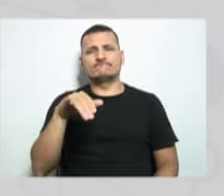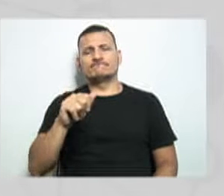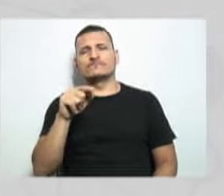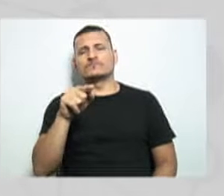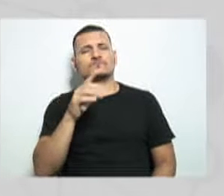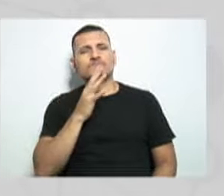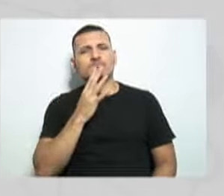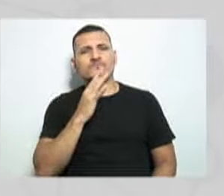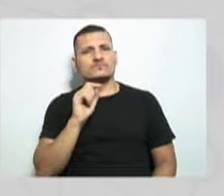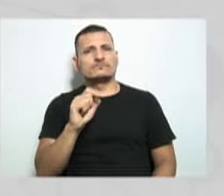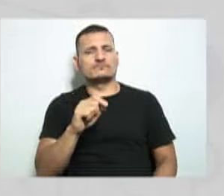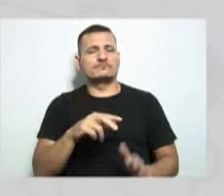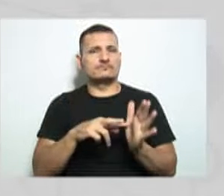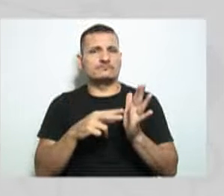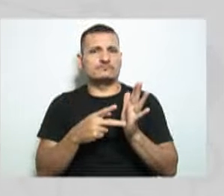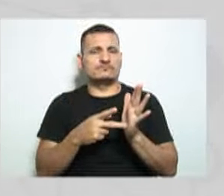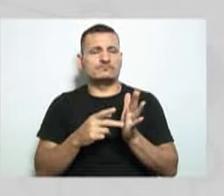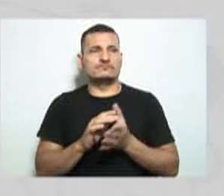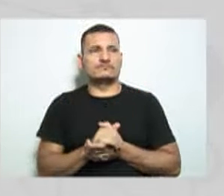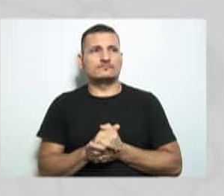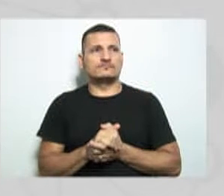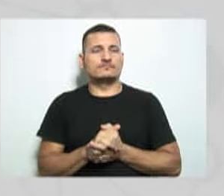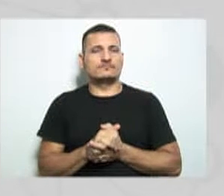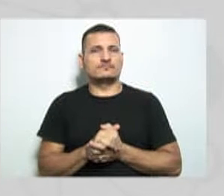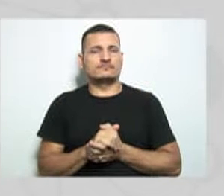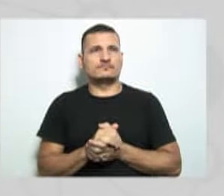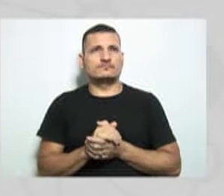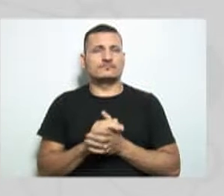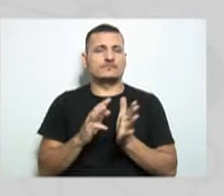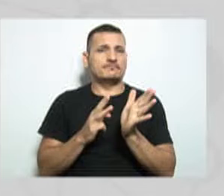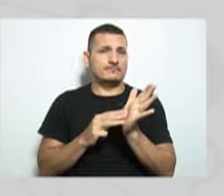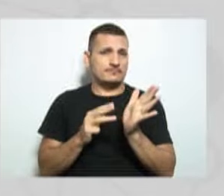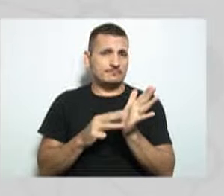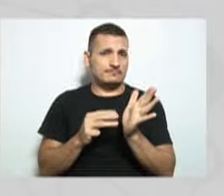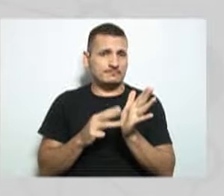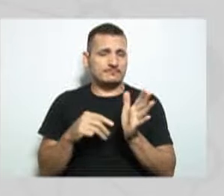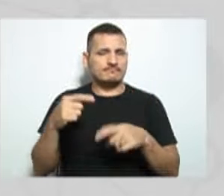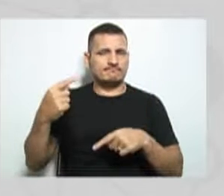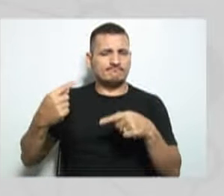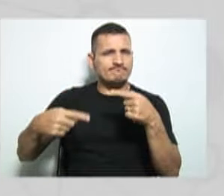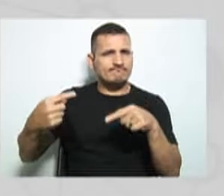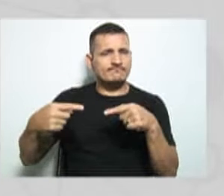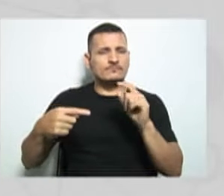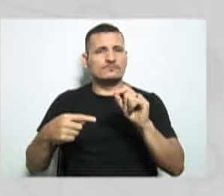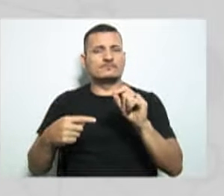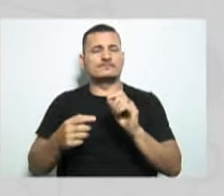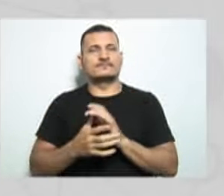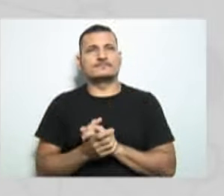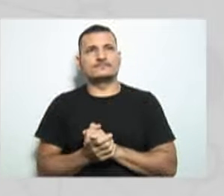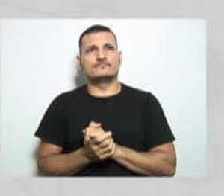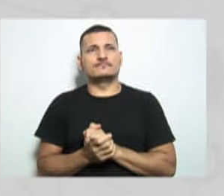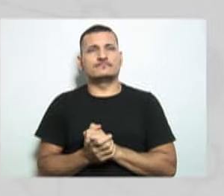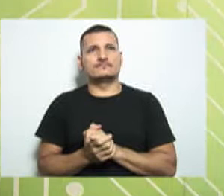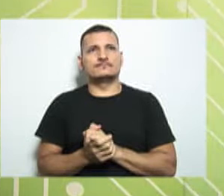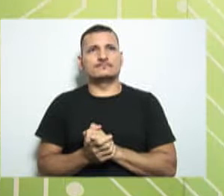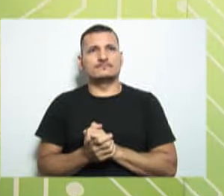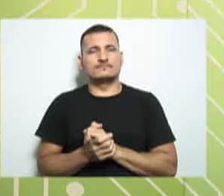baseados pela concorrência? Método baseado pela concorrência nada mais é do que, aqui